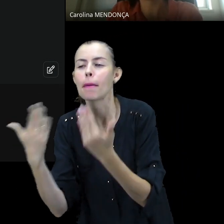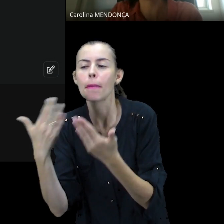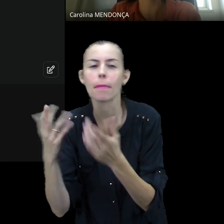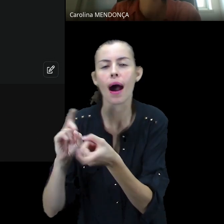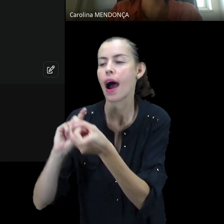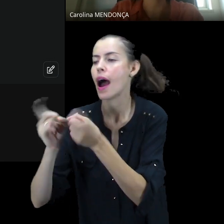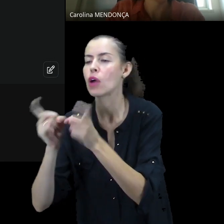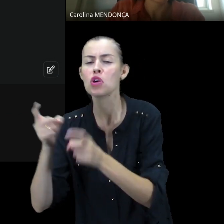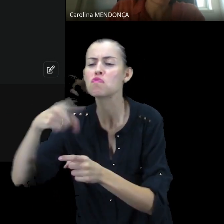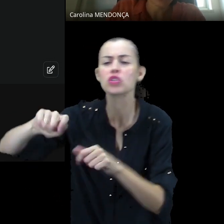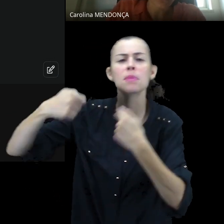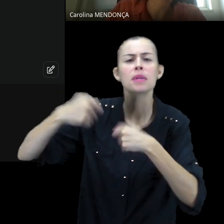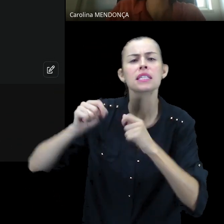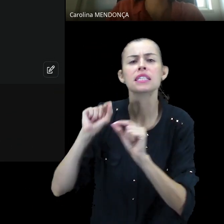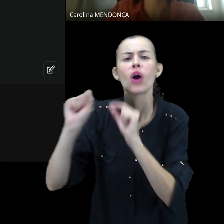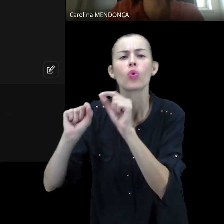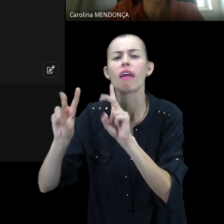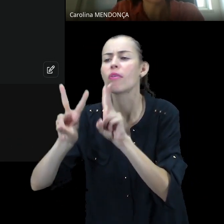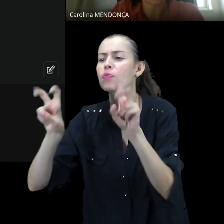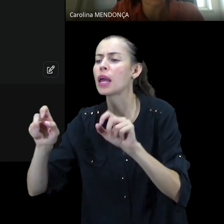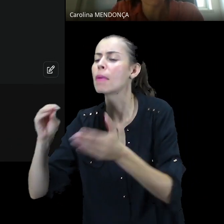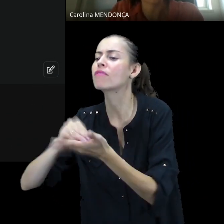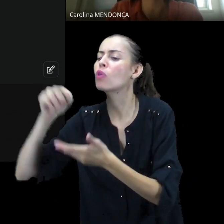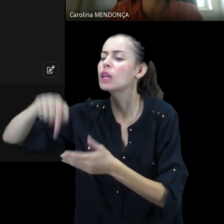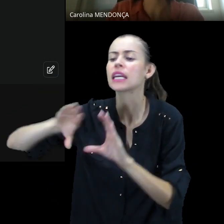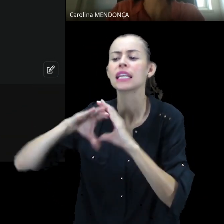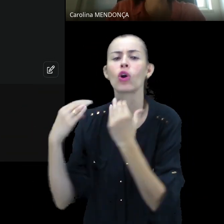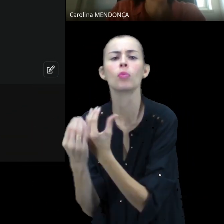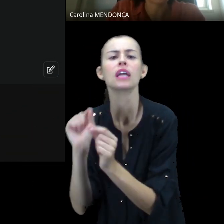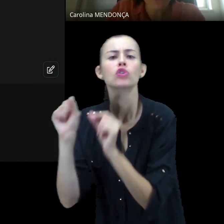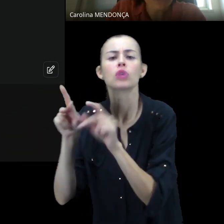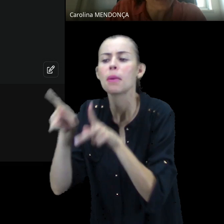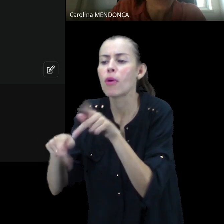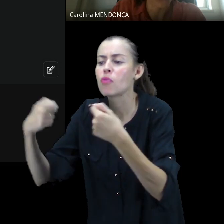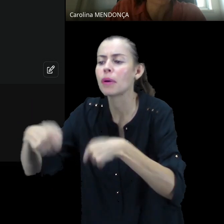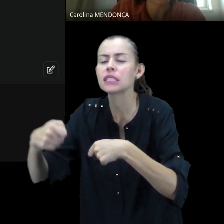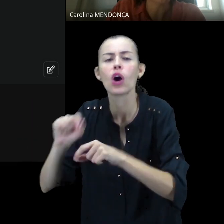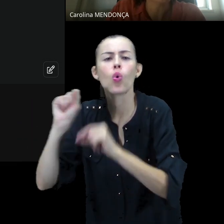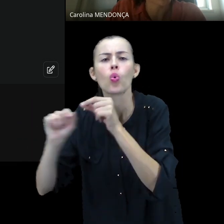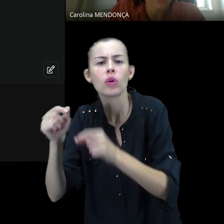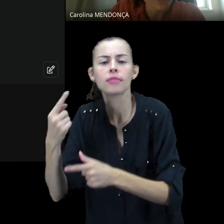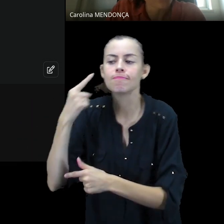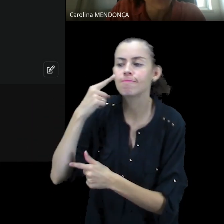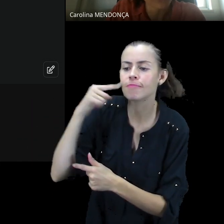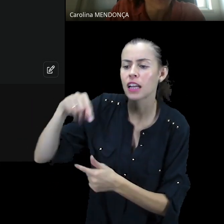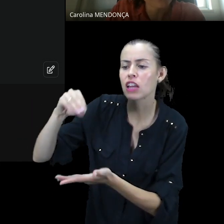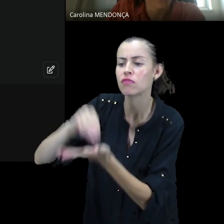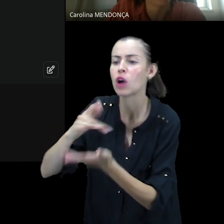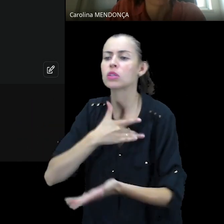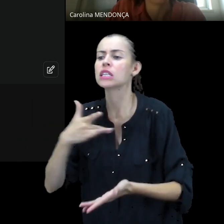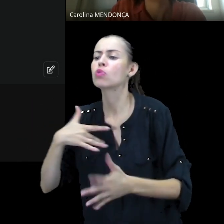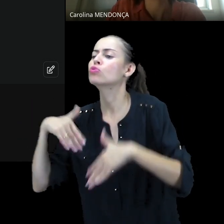um diagnóstico, reuniões, identificar quais são as demandas, quais são os saberes que essas comunidades têm a respeito